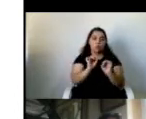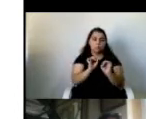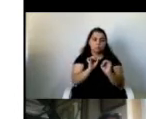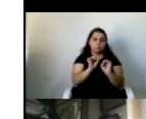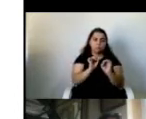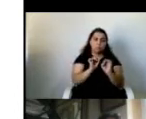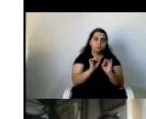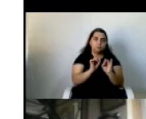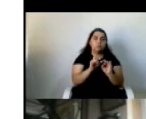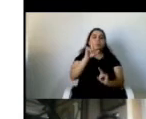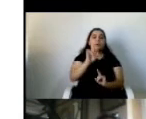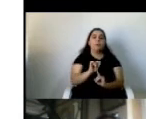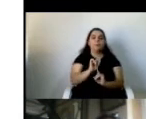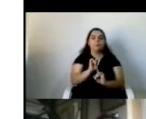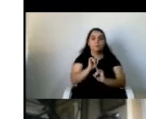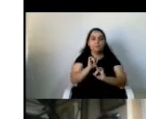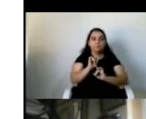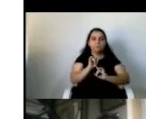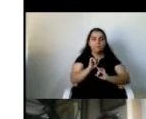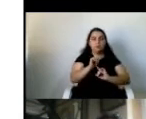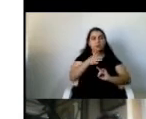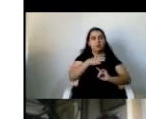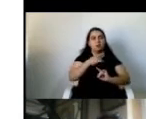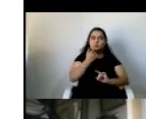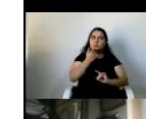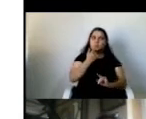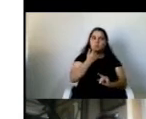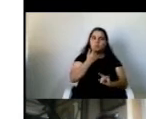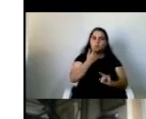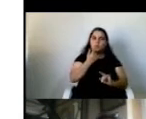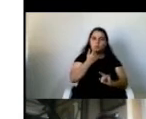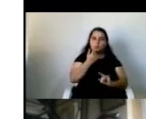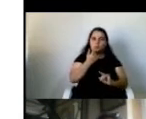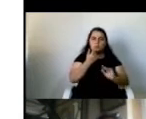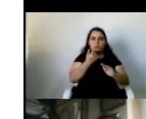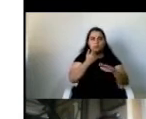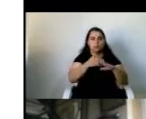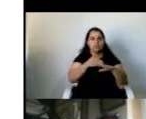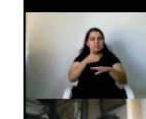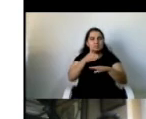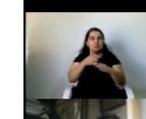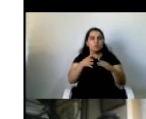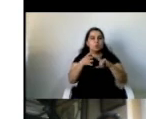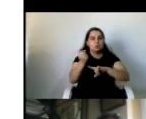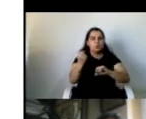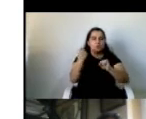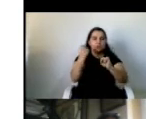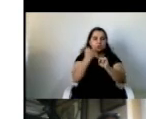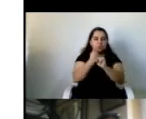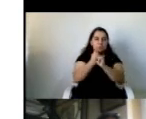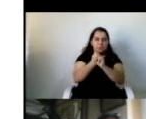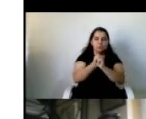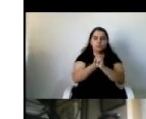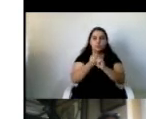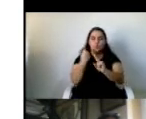também, quis também perceber um bocadinho como é que são feitos os acessos aos equipamentos e aos serviços em Portugal.